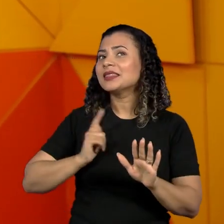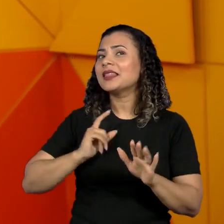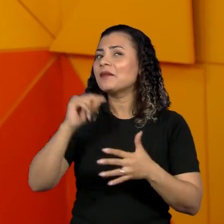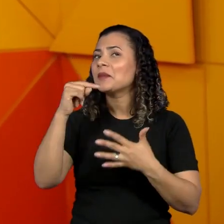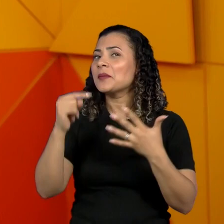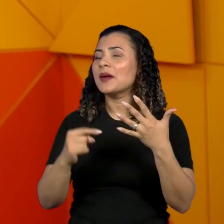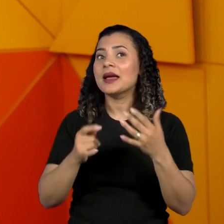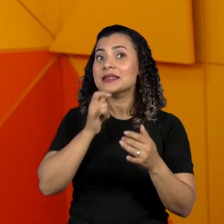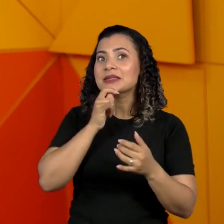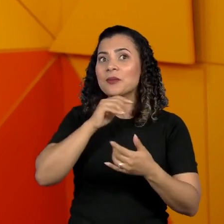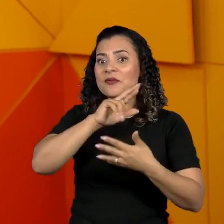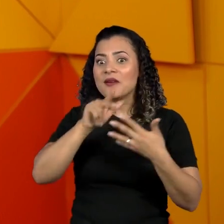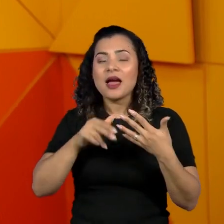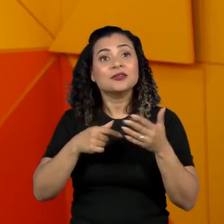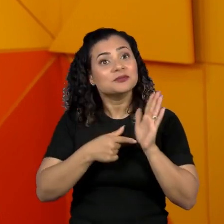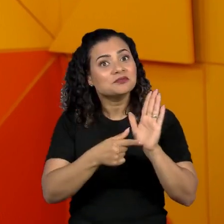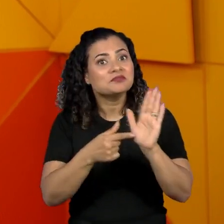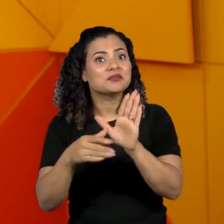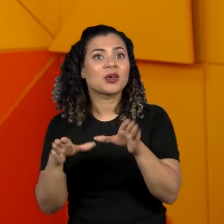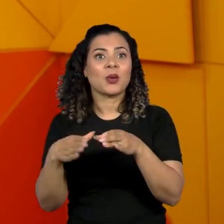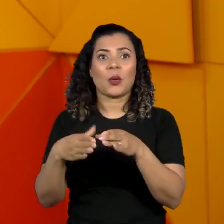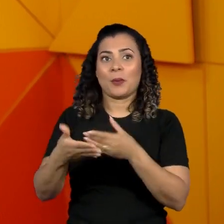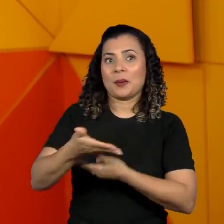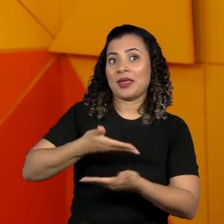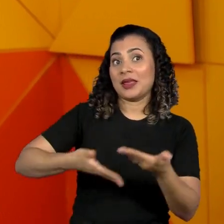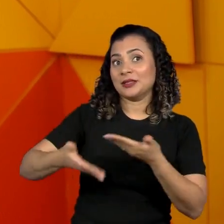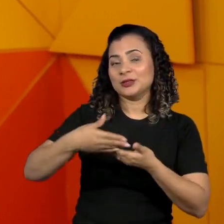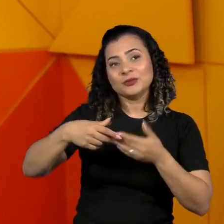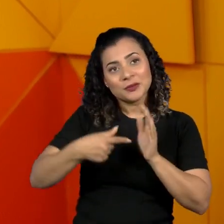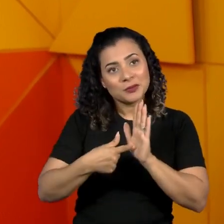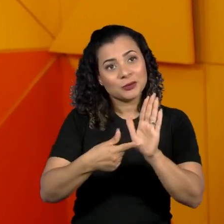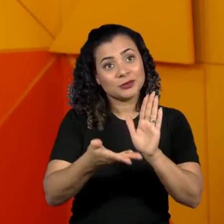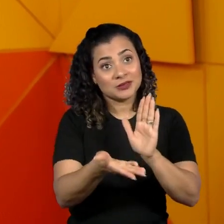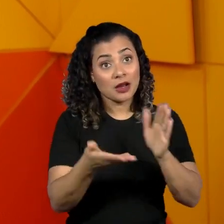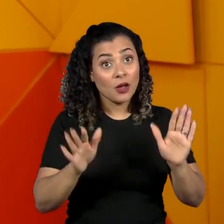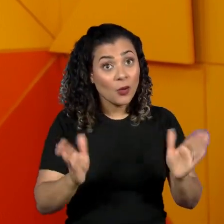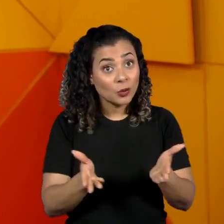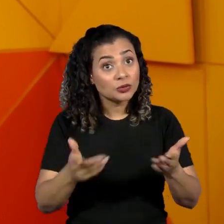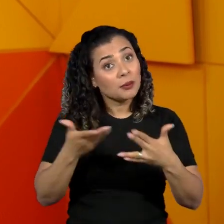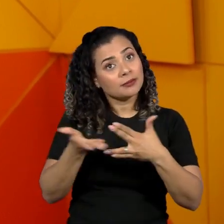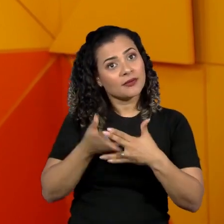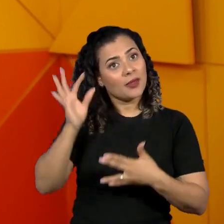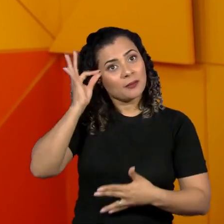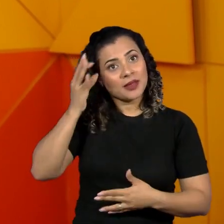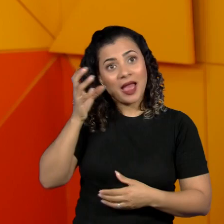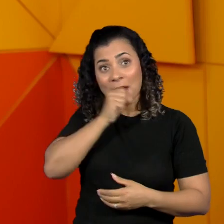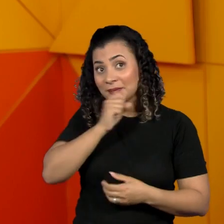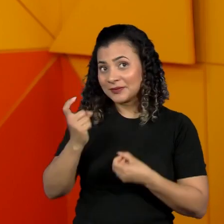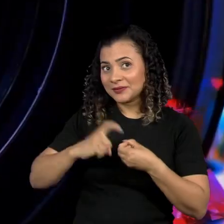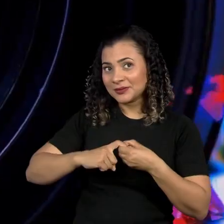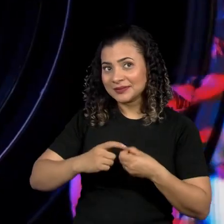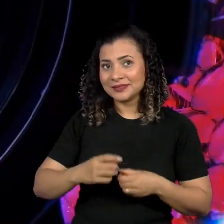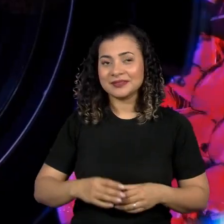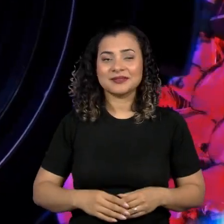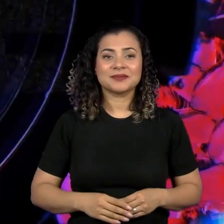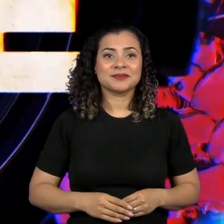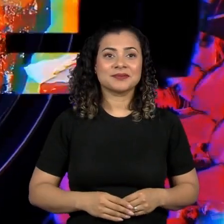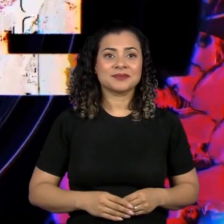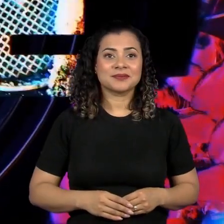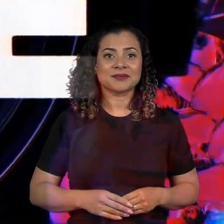mais exemplos aqui no programa de cooperativas para falar ainda hoje, só que eu vou no intervalo e volto daqui a pouquinho. Não sai daí.